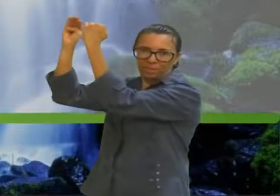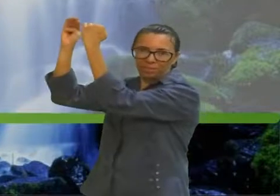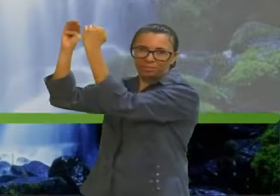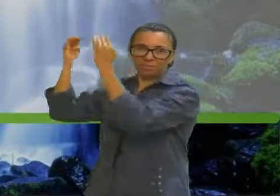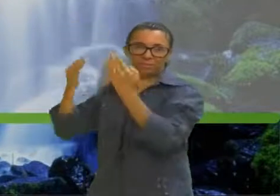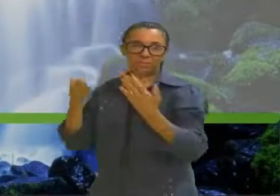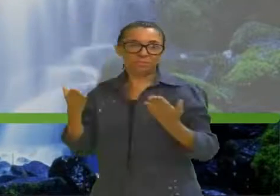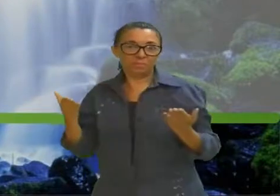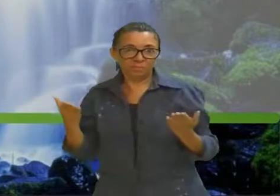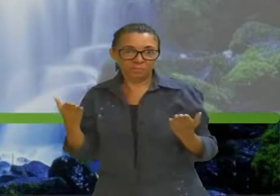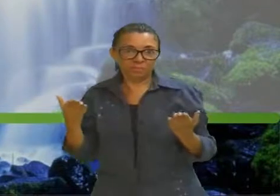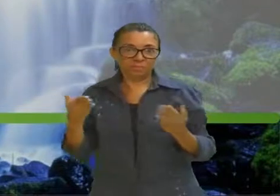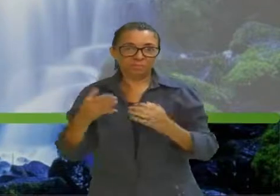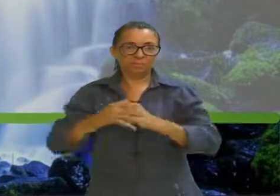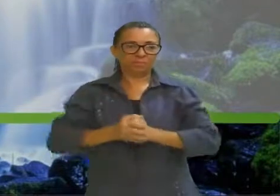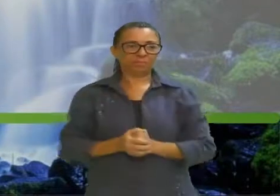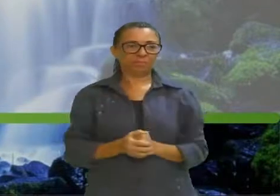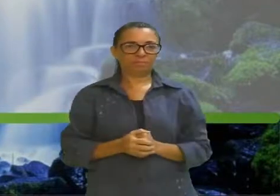fazendo